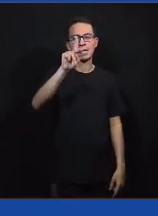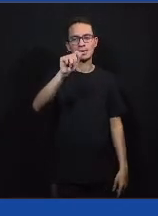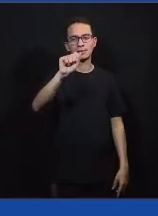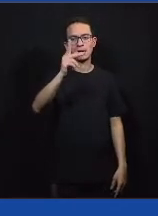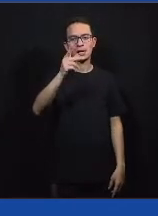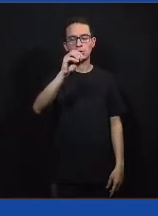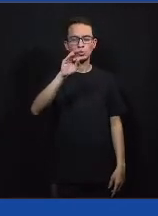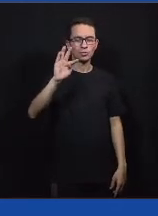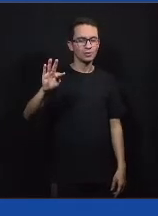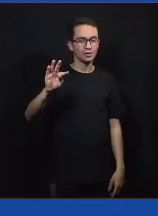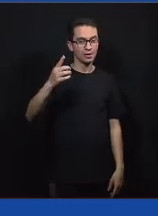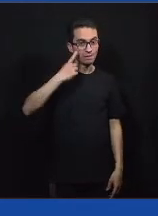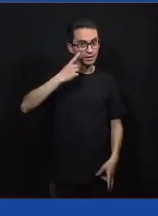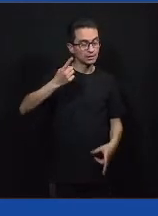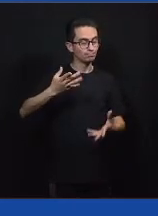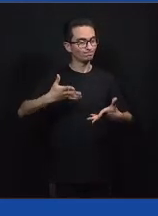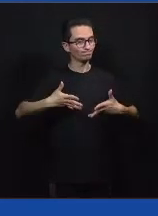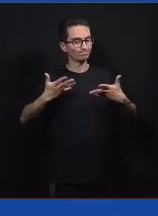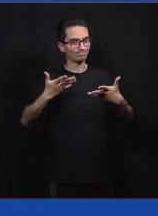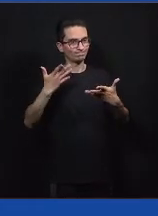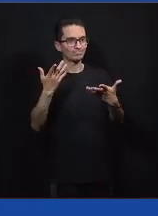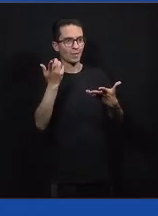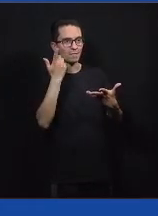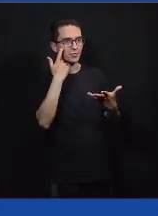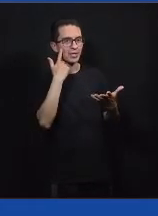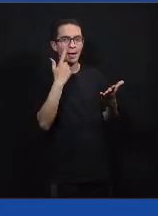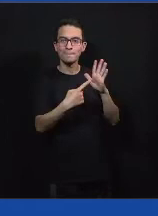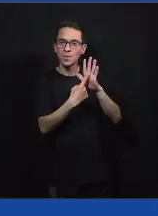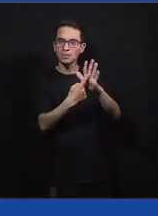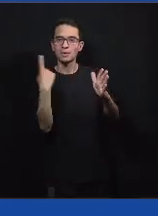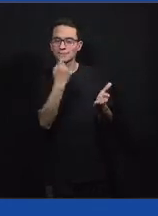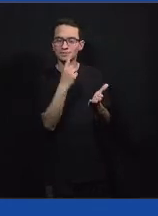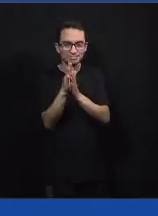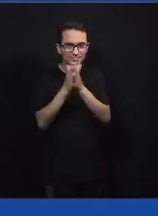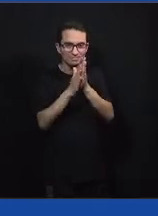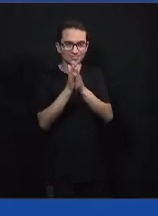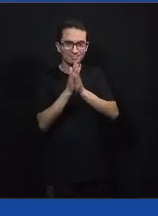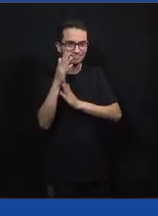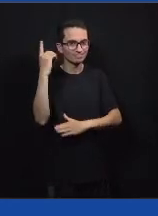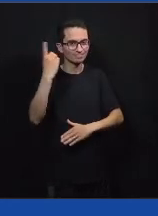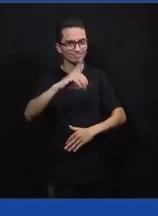posso vai conversar um pouquinho com a gente então mandar meu Stop moto para gente